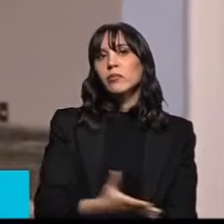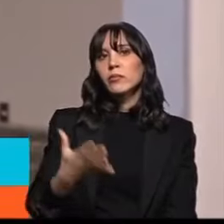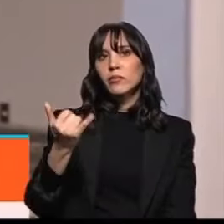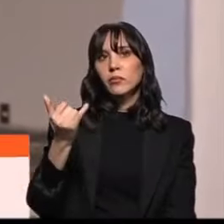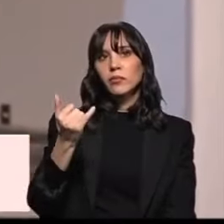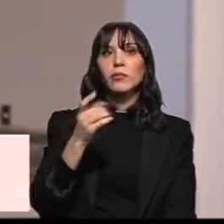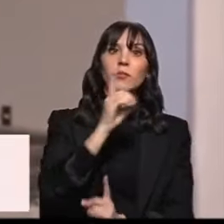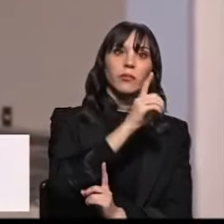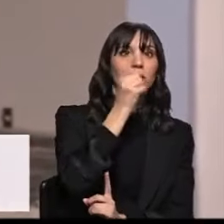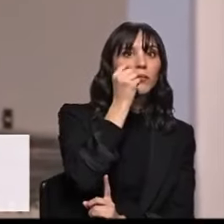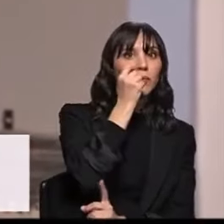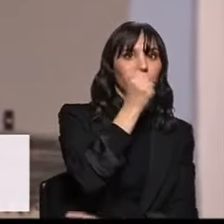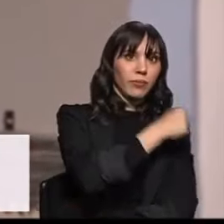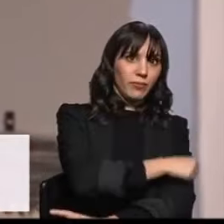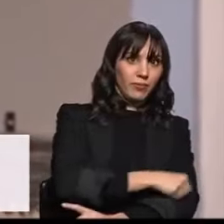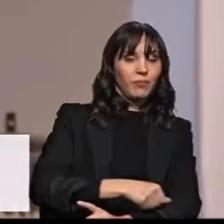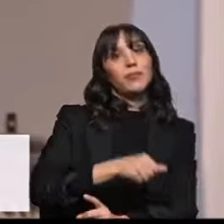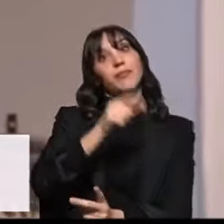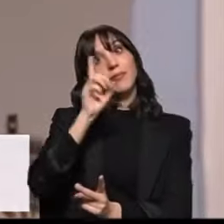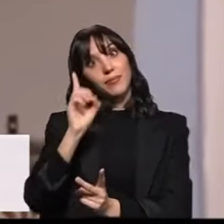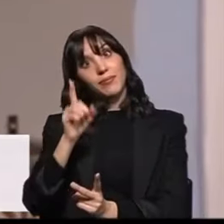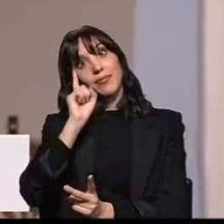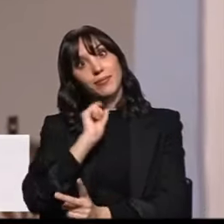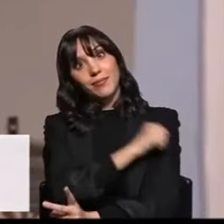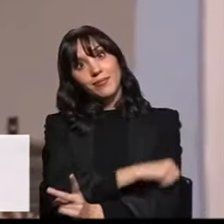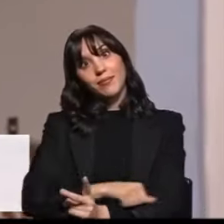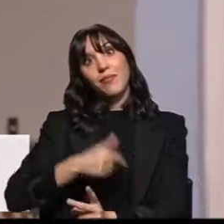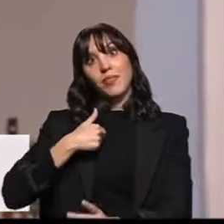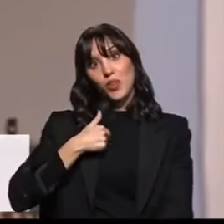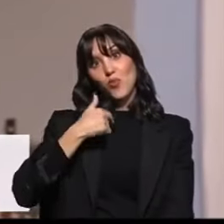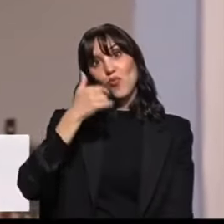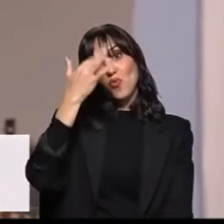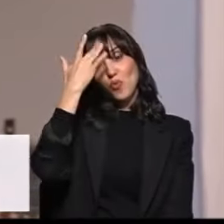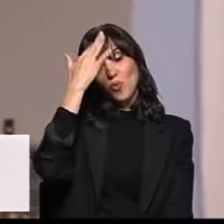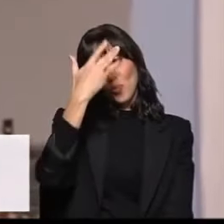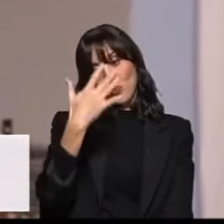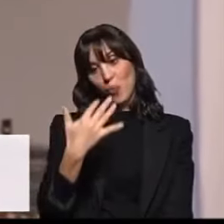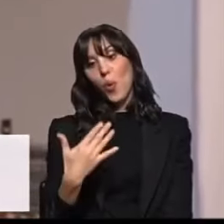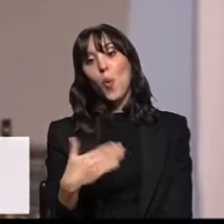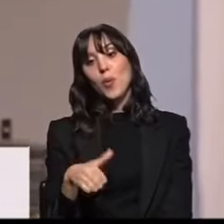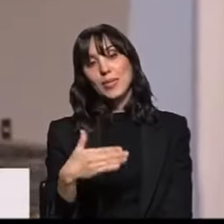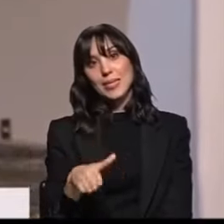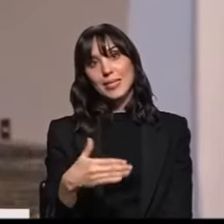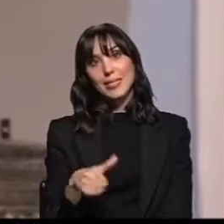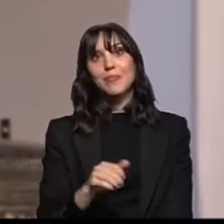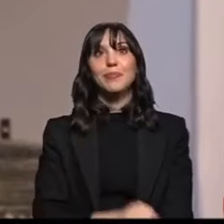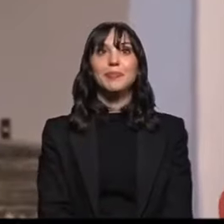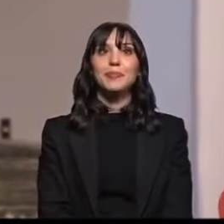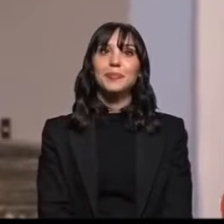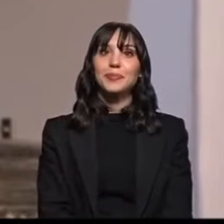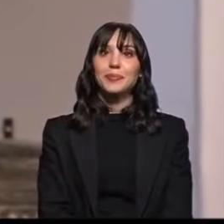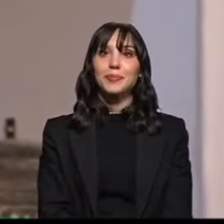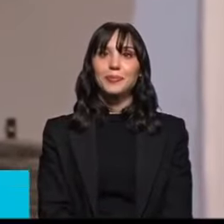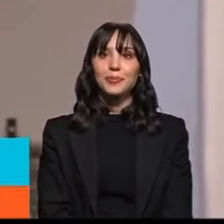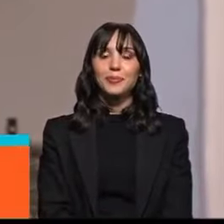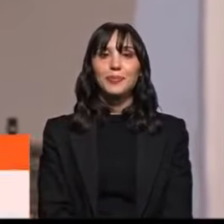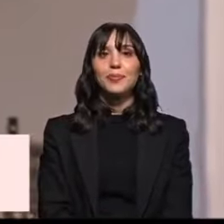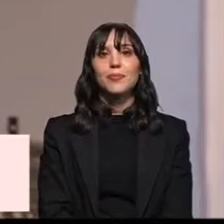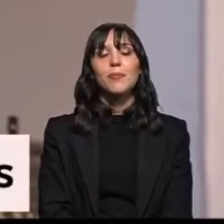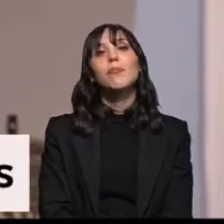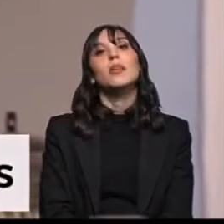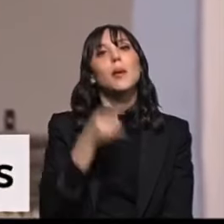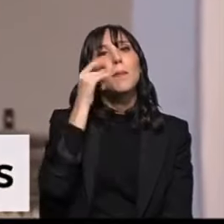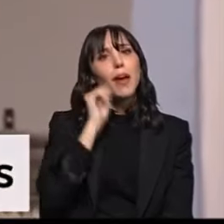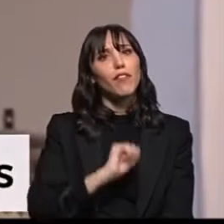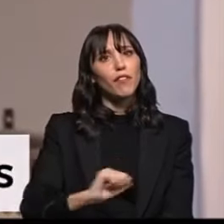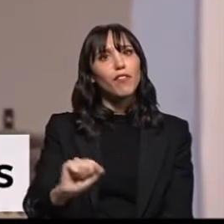e 6 rapazes. E eu sou a 11. É 11? Era a 11. E, toda, e o seu pai era